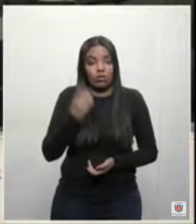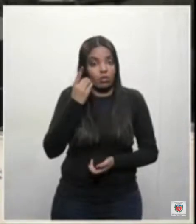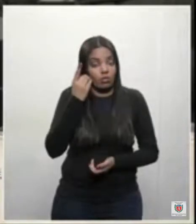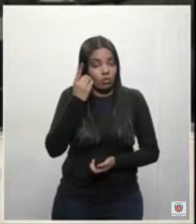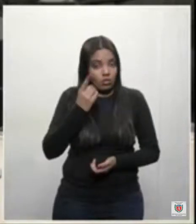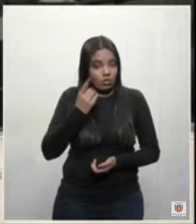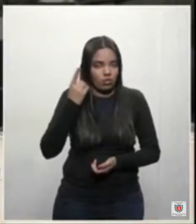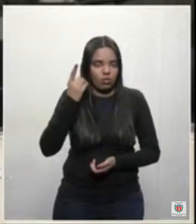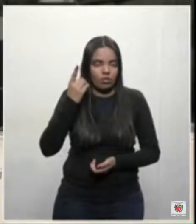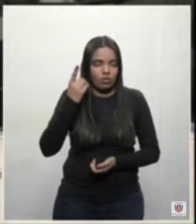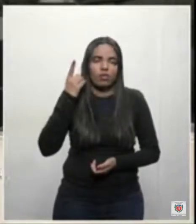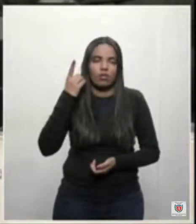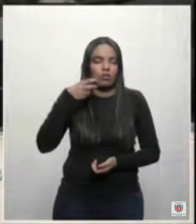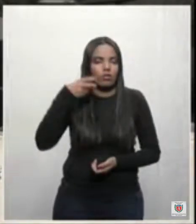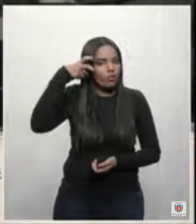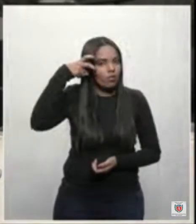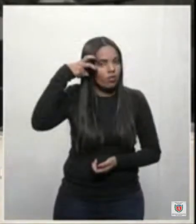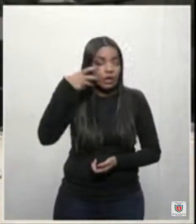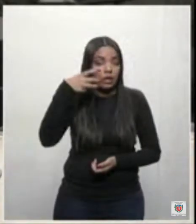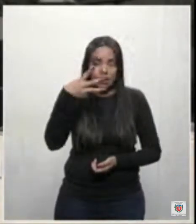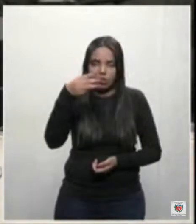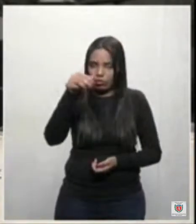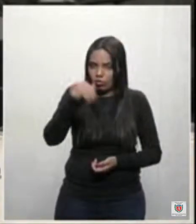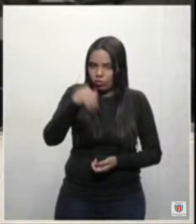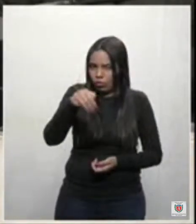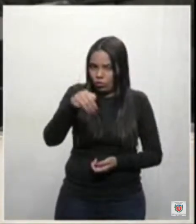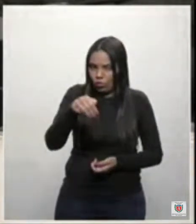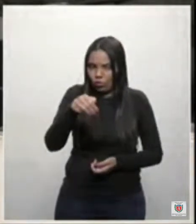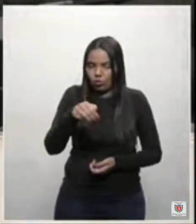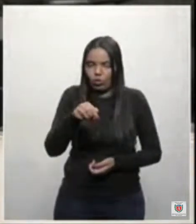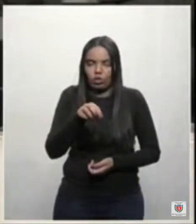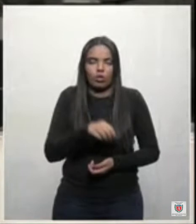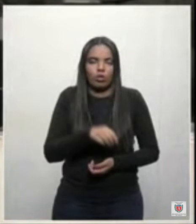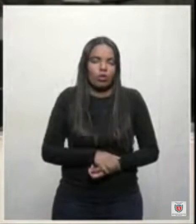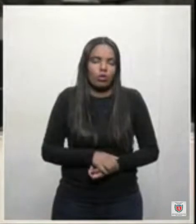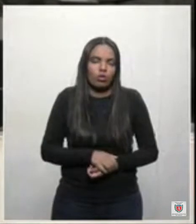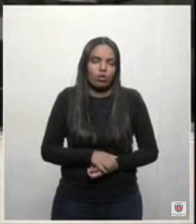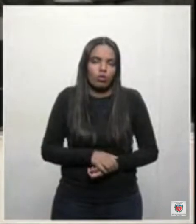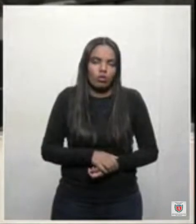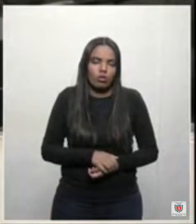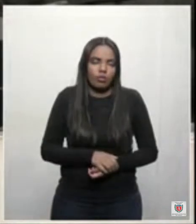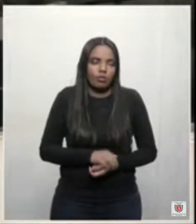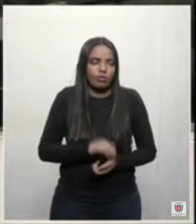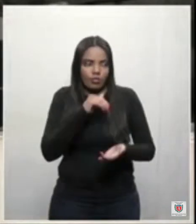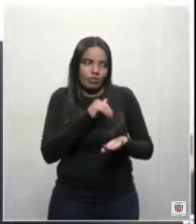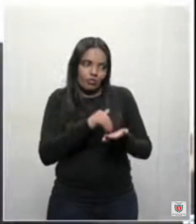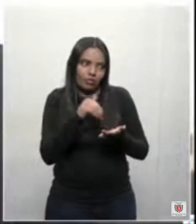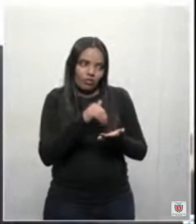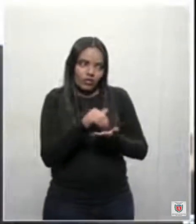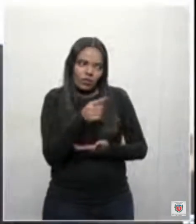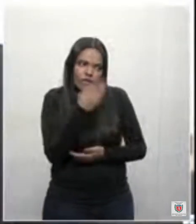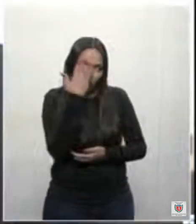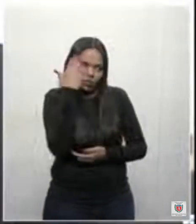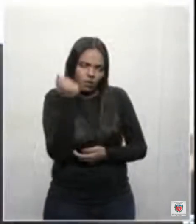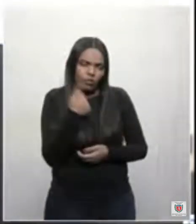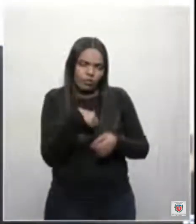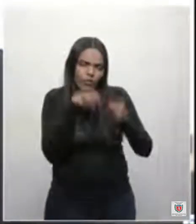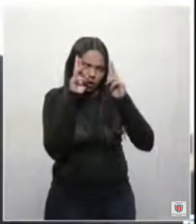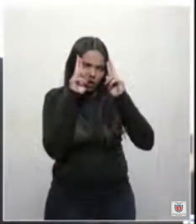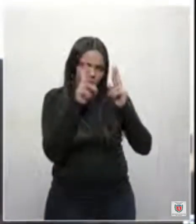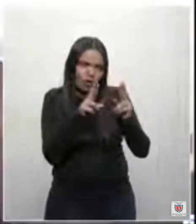Arilson, 3 minutos para a réplica. Secretário, o senhor sabe que eu admiro a pessoa do senhor e respeito